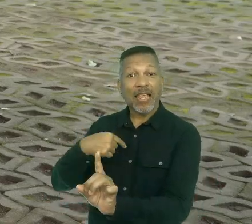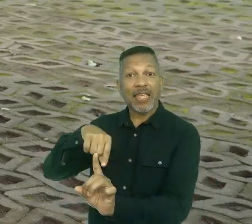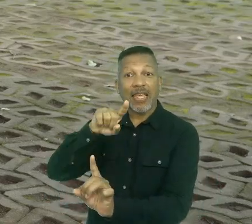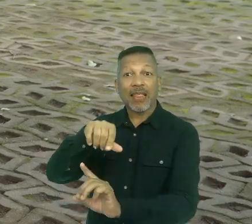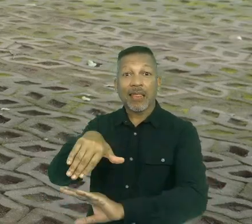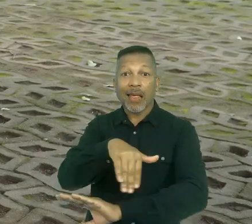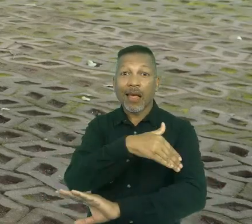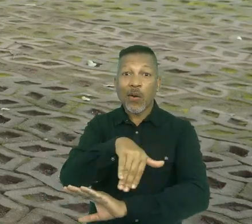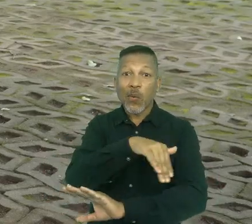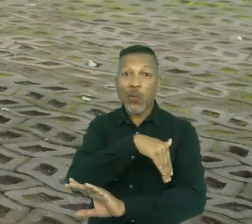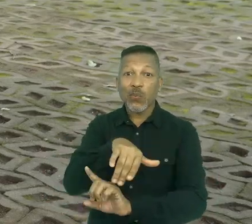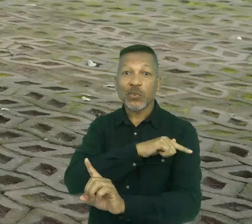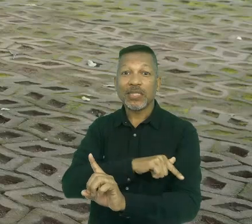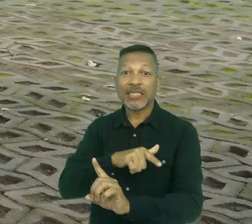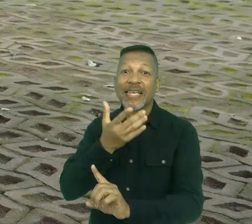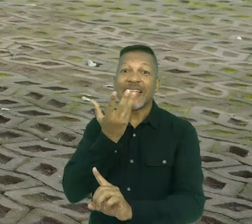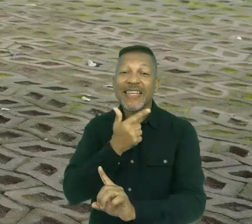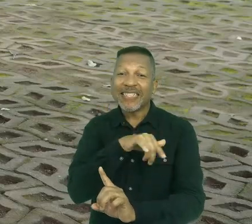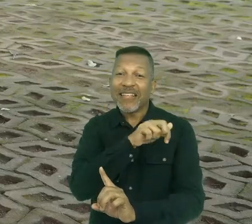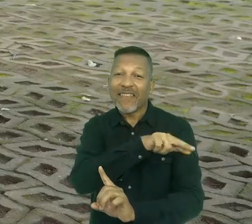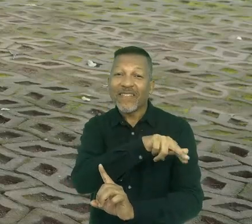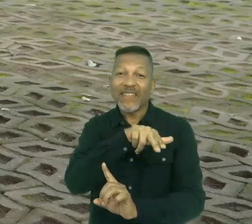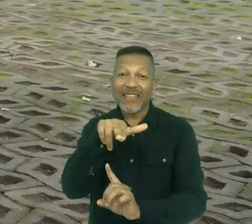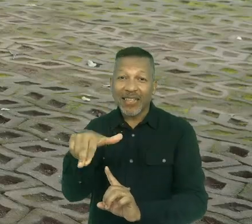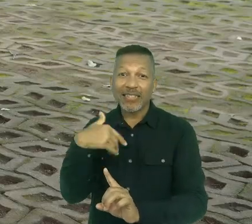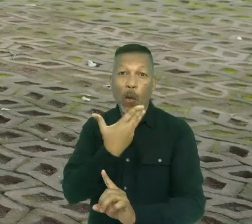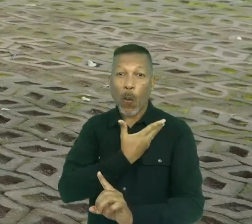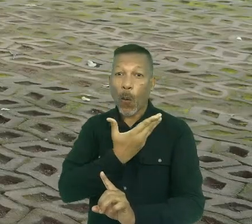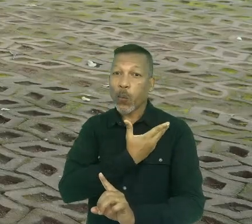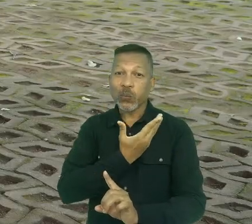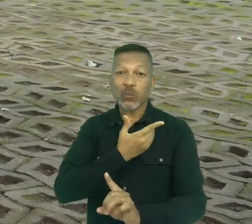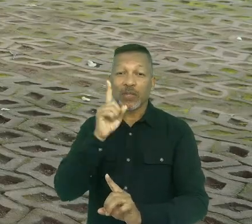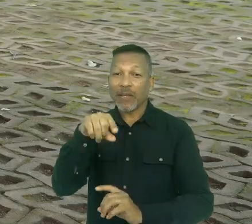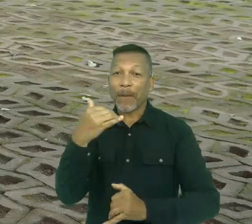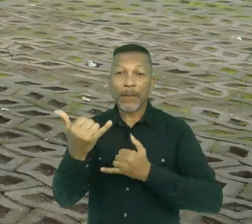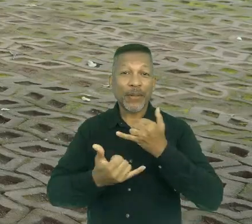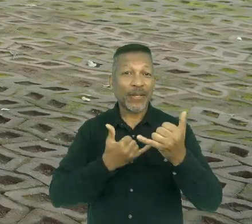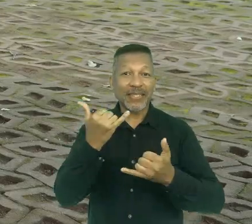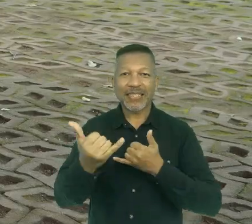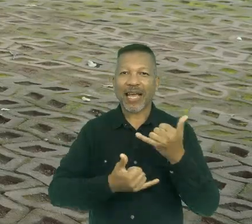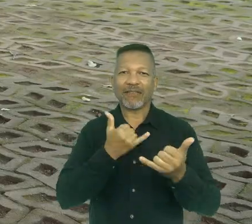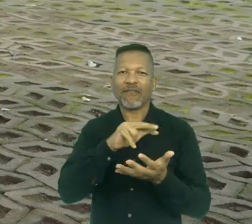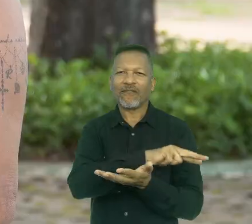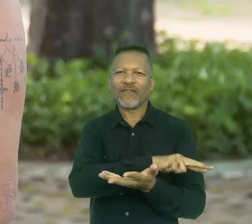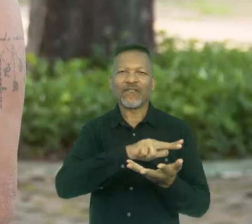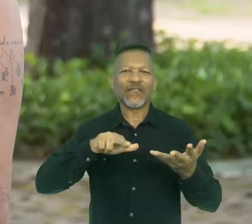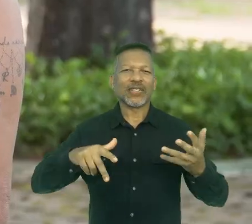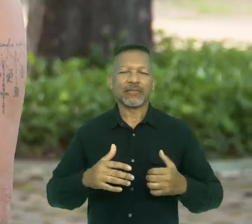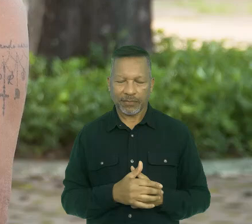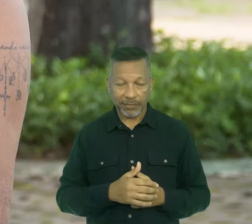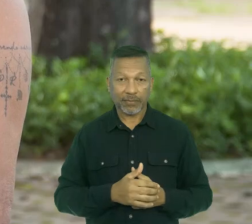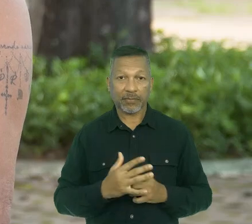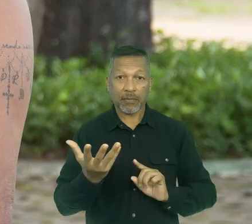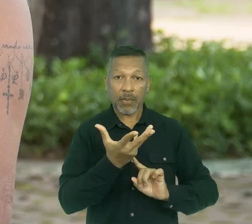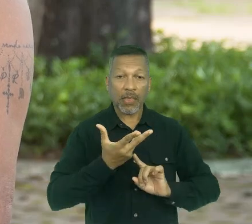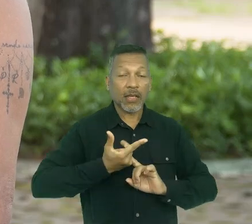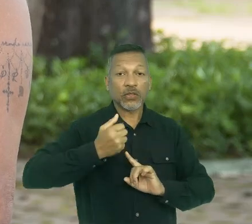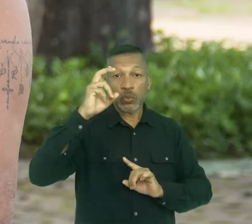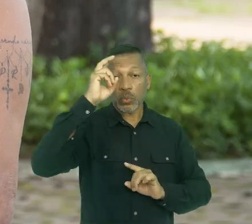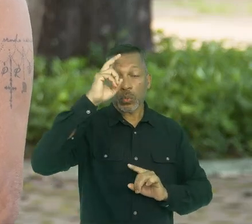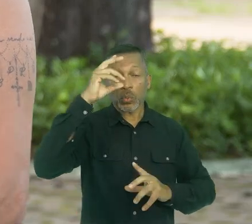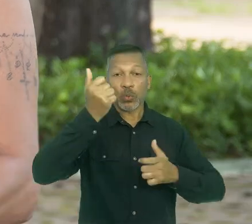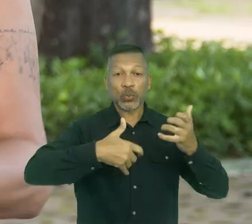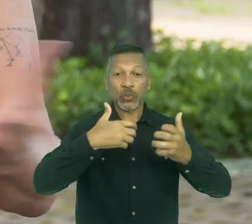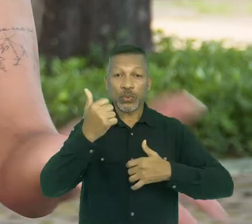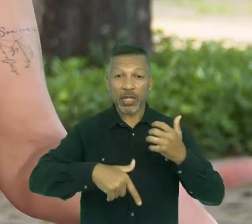rua. Ela tinha várias crianças na rua, de colegas, que brincavam de várias brincadeiras. A arte de contar história, isso